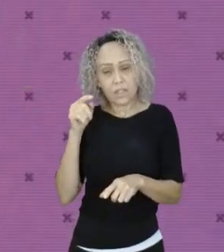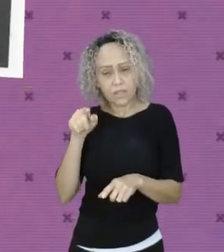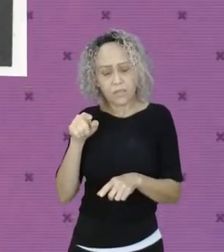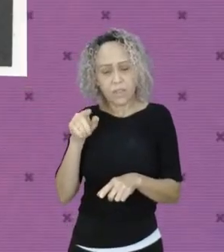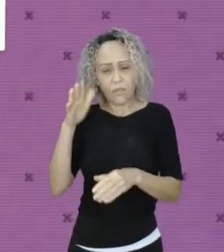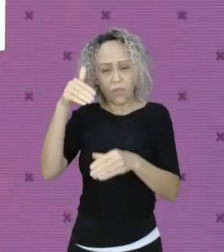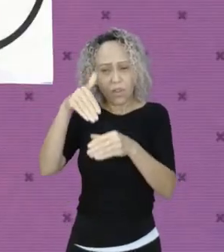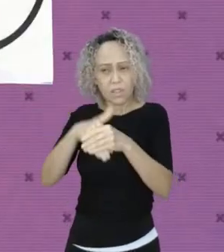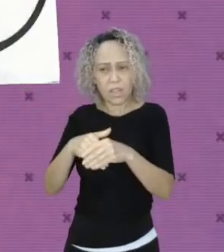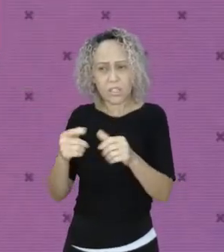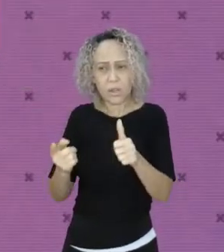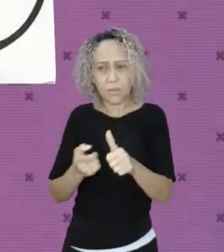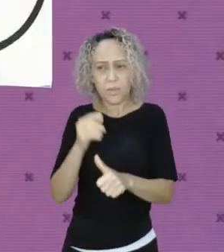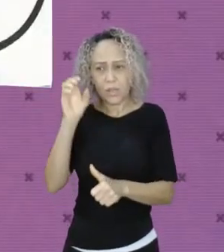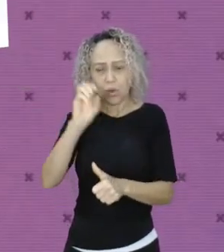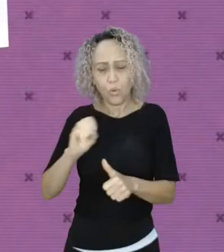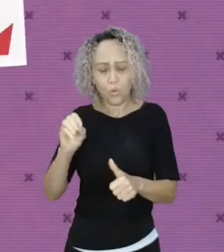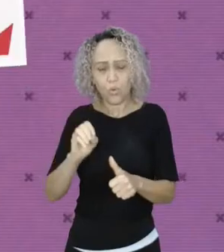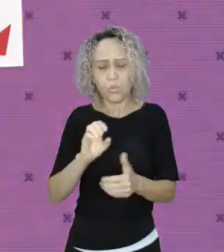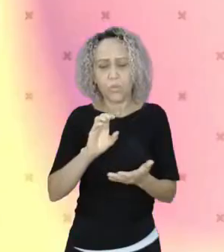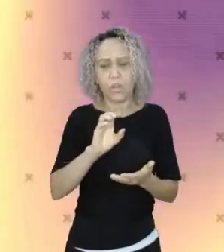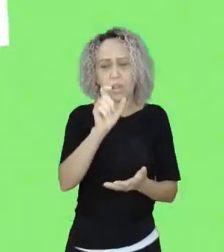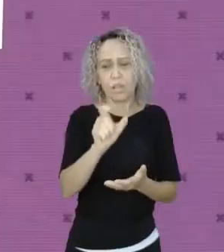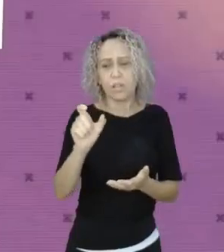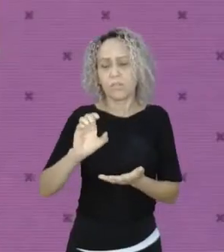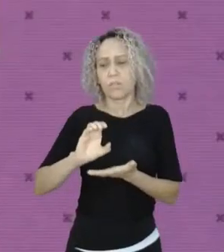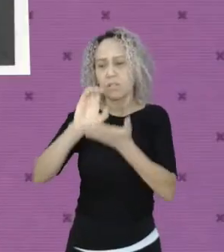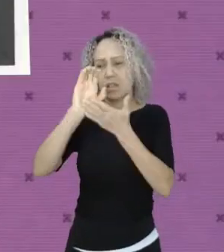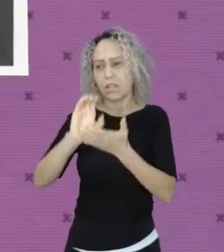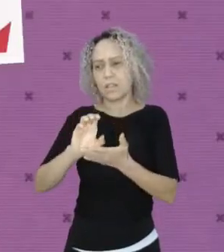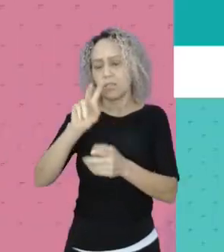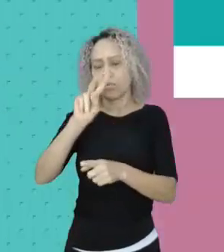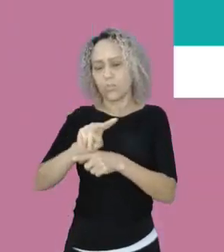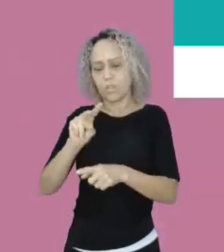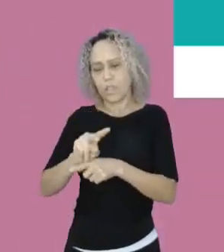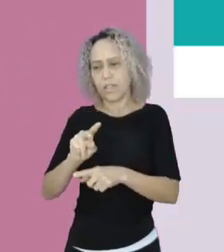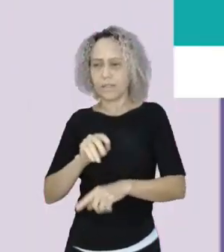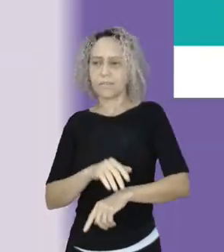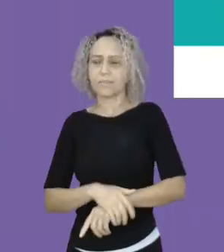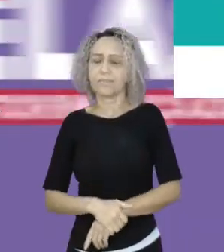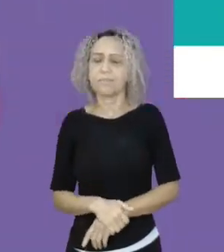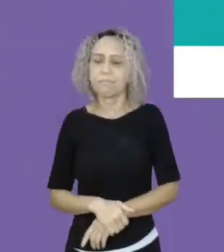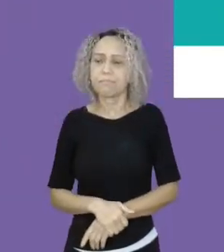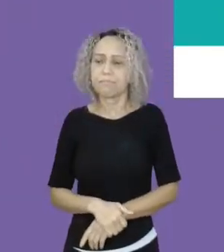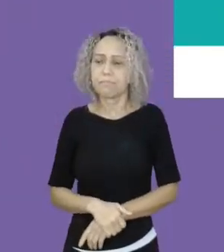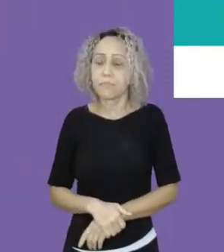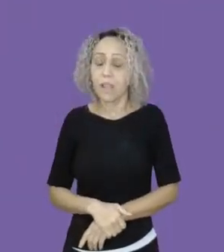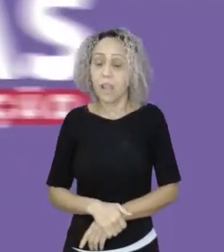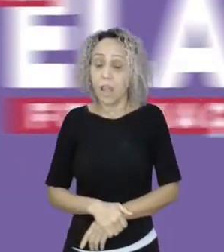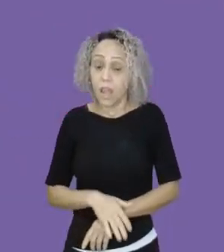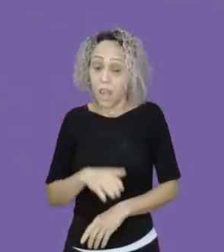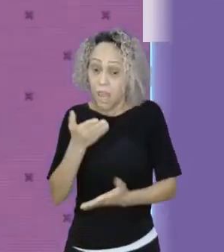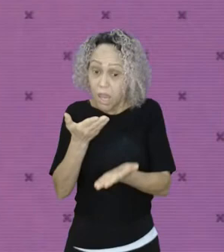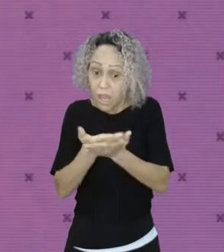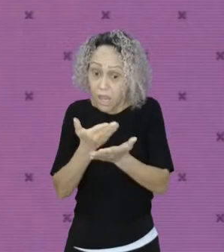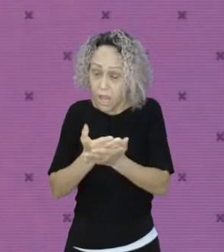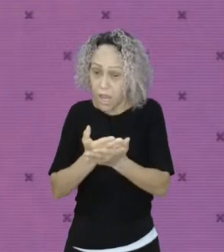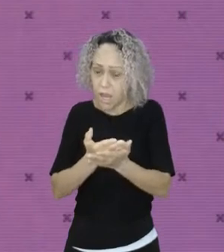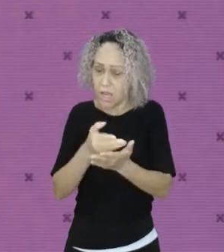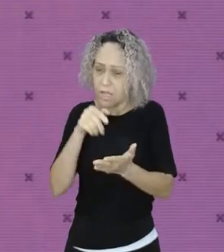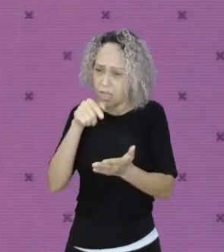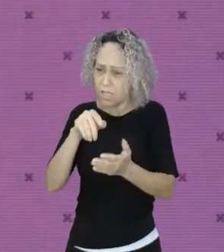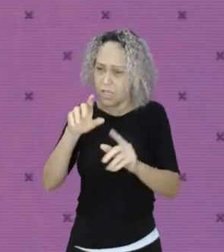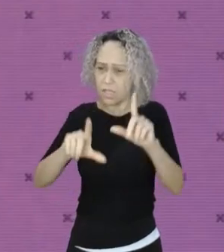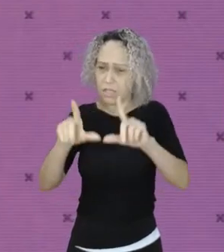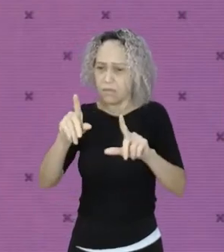outubro. Compartilhe as aulas do TV Elas por Elas